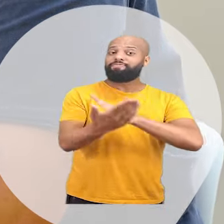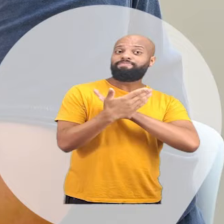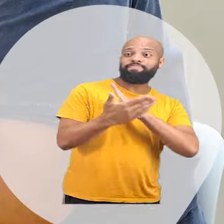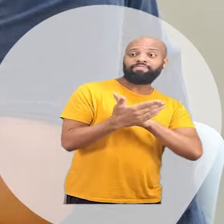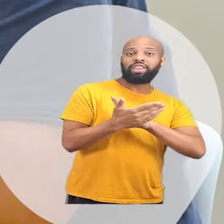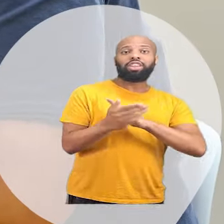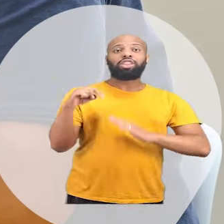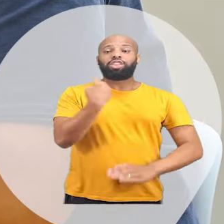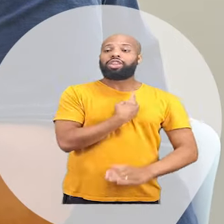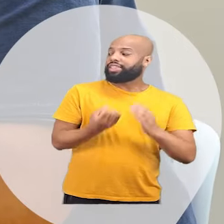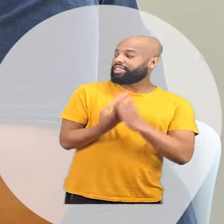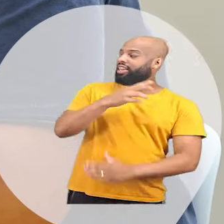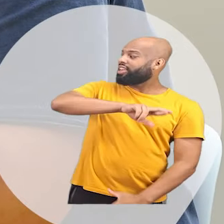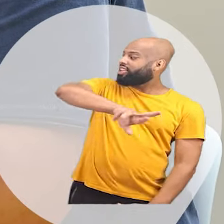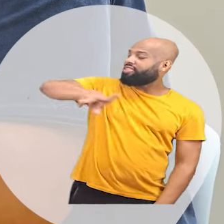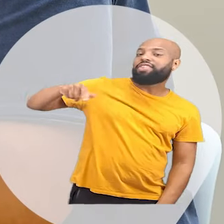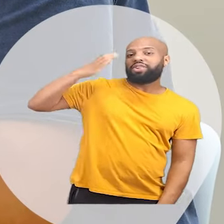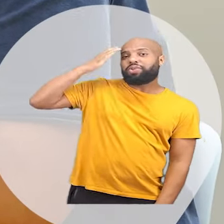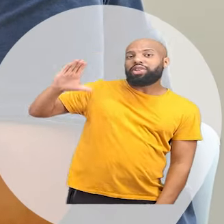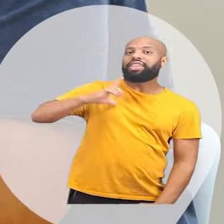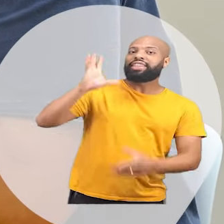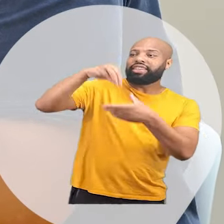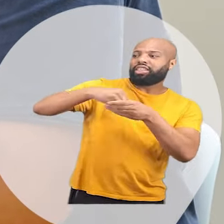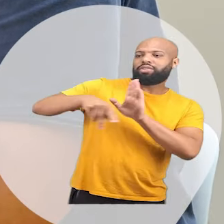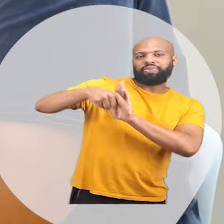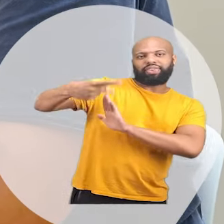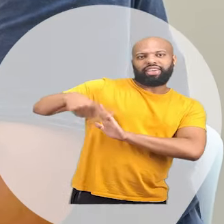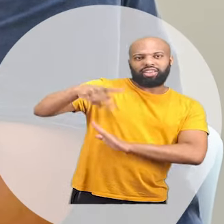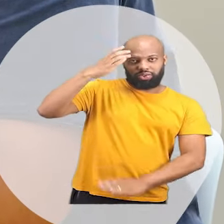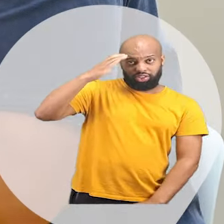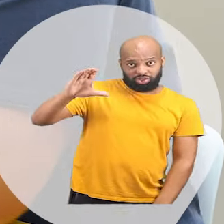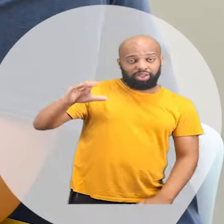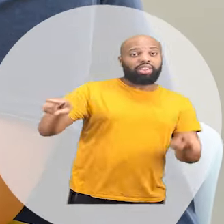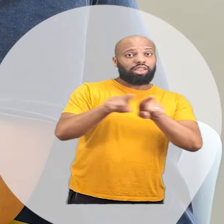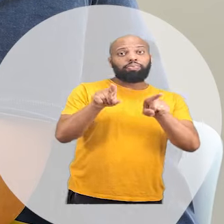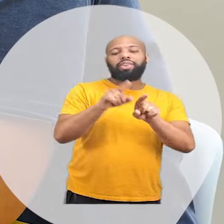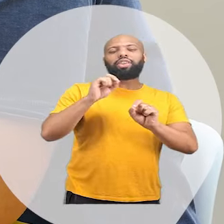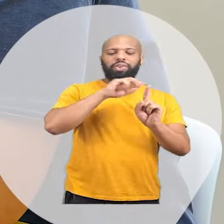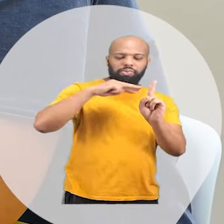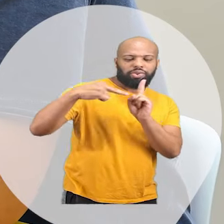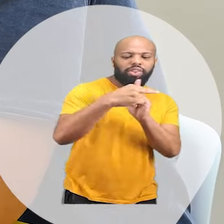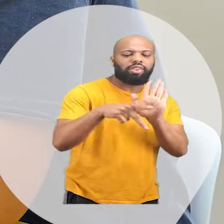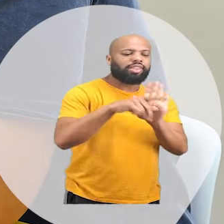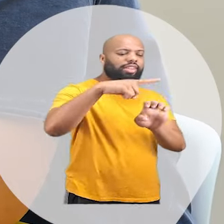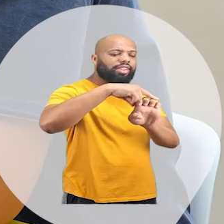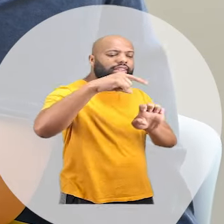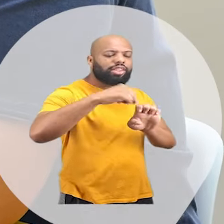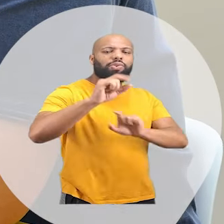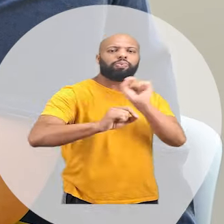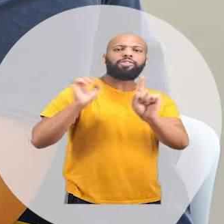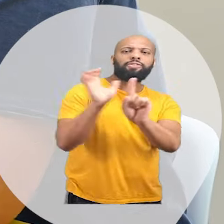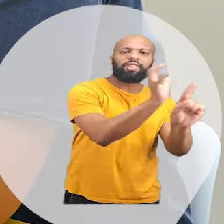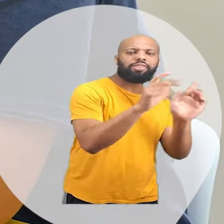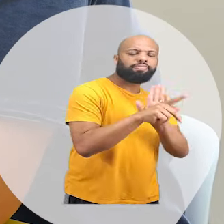Curitiba então neste movimento que ela realiza realizou e Continuará realizando Ela traz um pouco na Perspectiva deste empreendedorismo